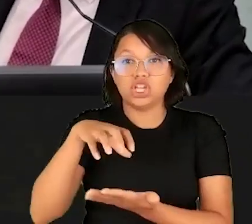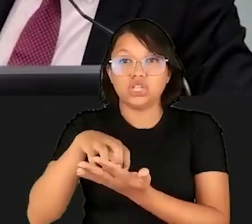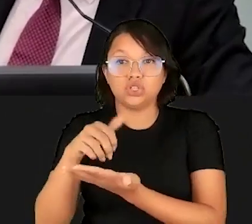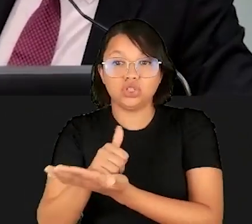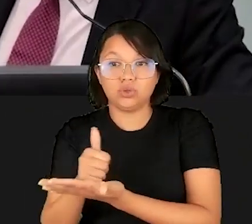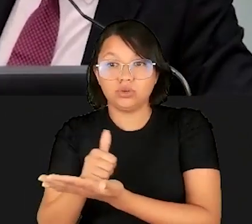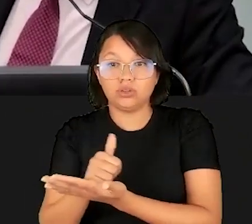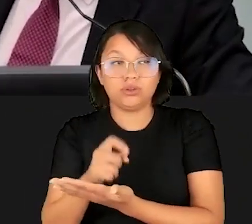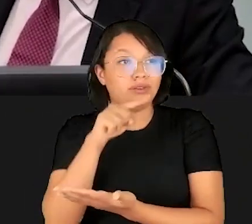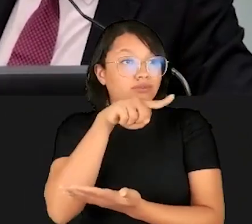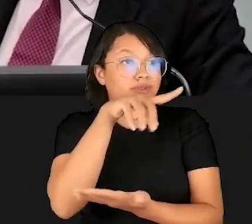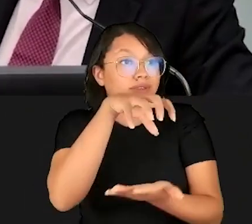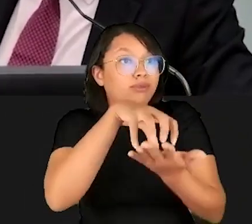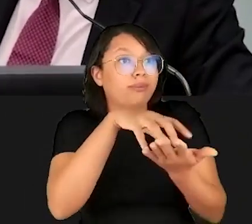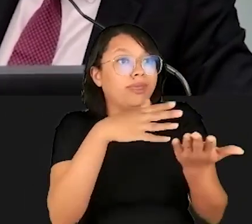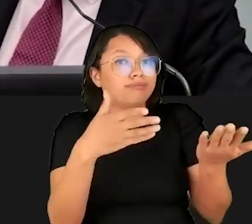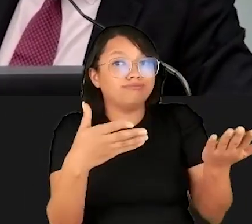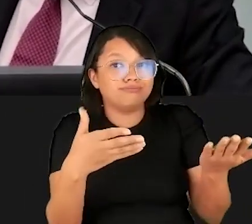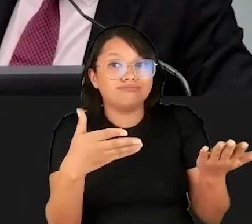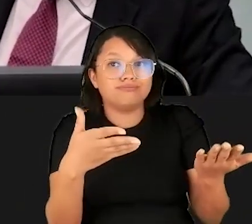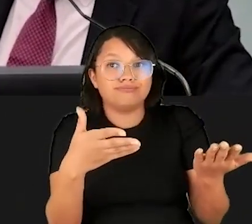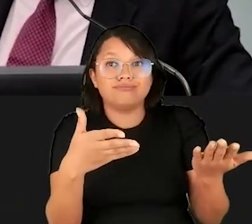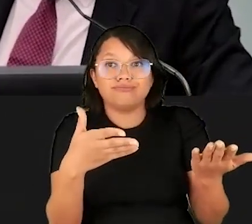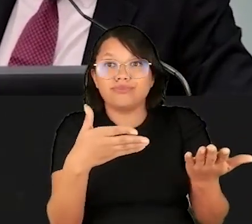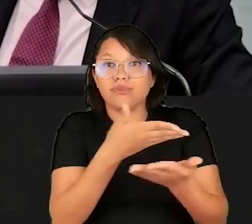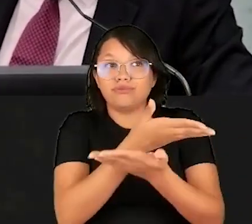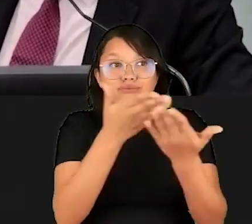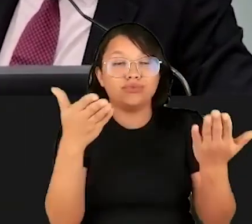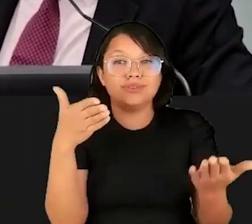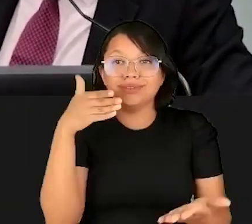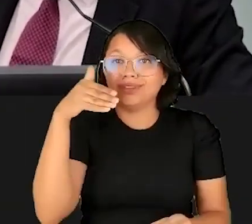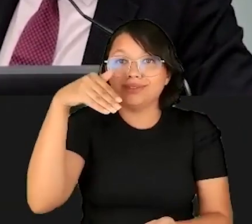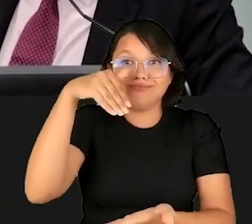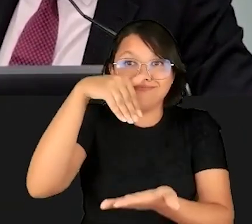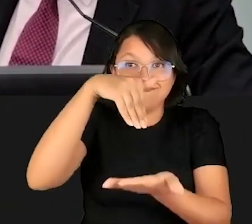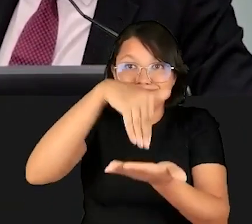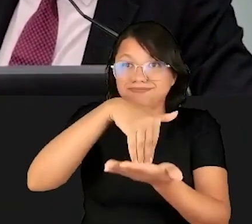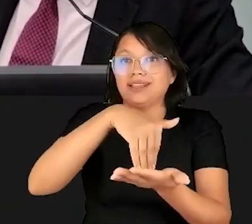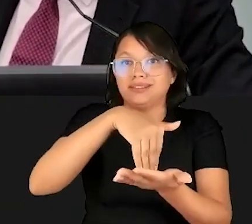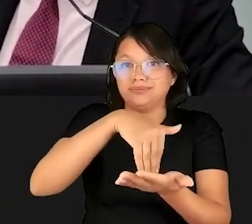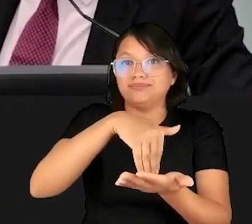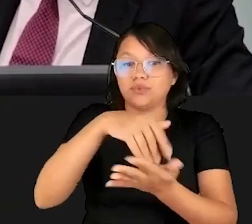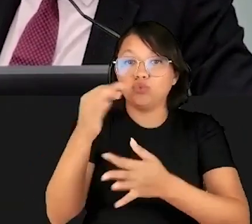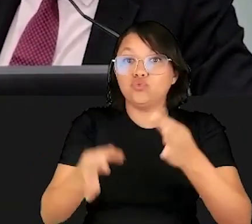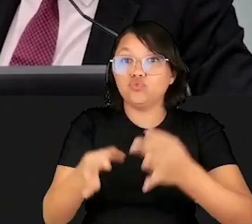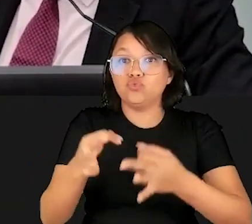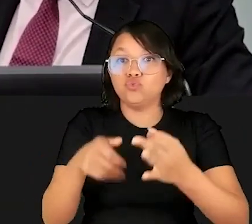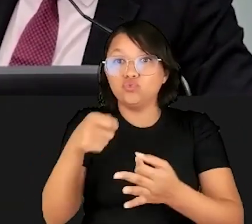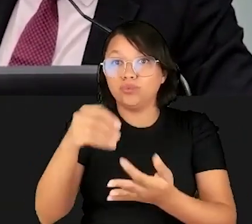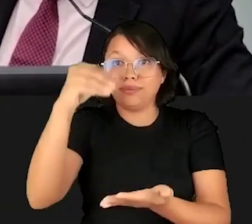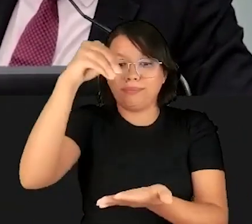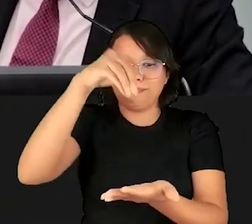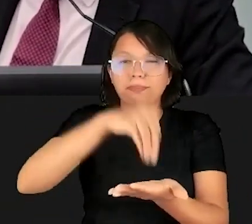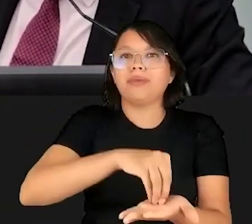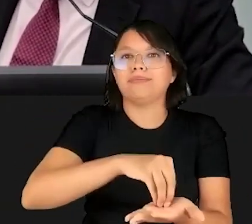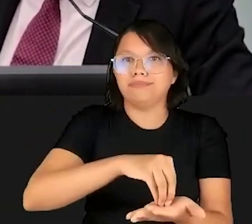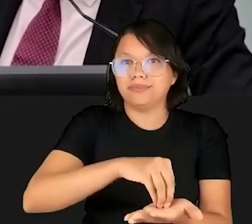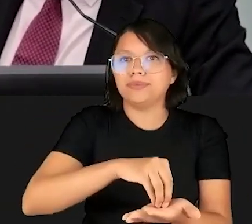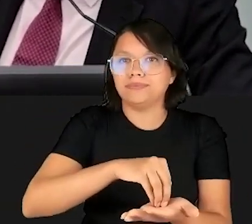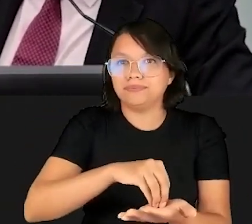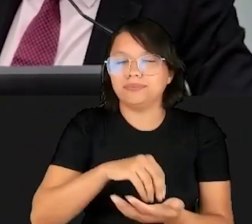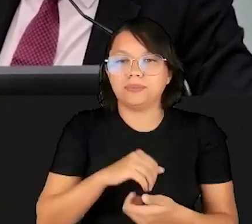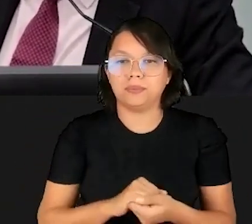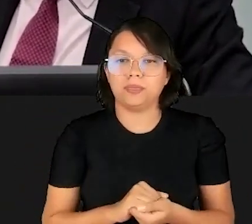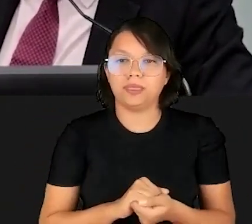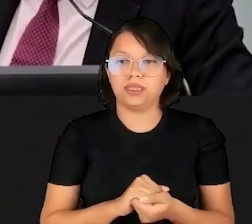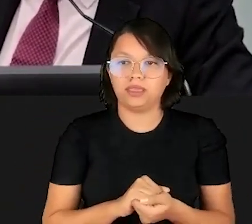vocês aí no meio. Vocês entram em todas essas instâncias, né? Na magistratura realmente está envolvida em